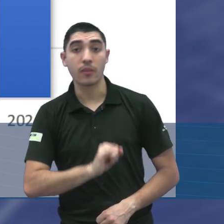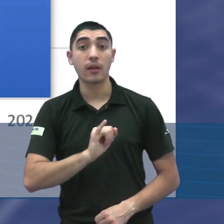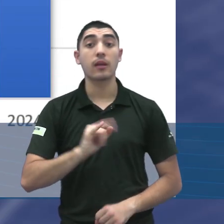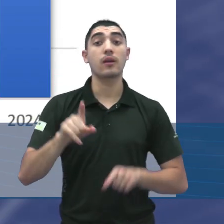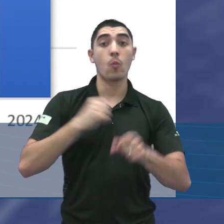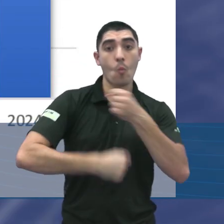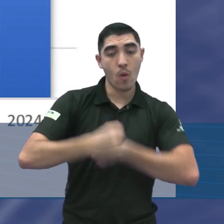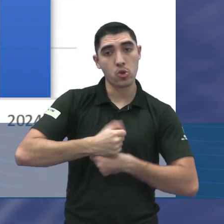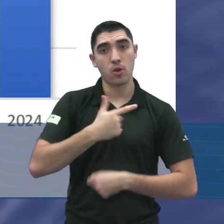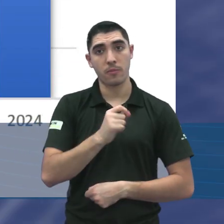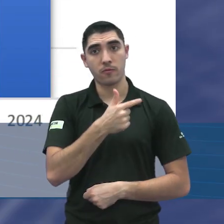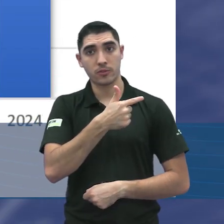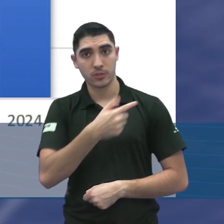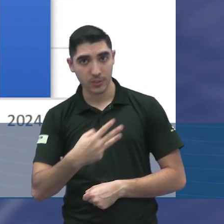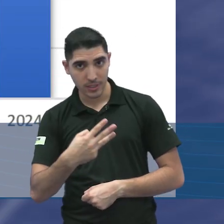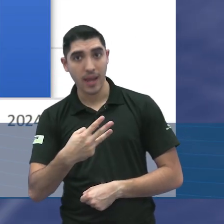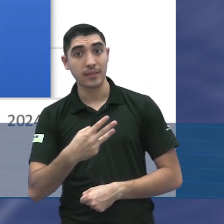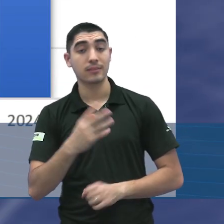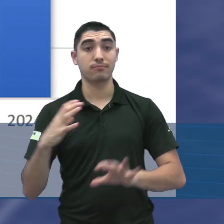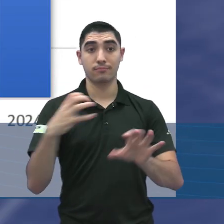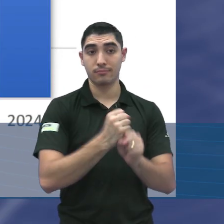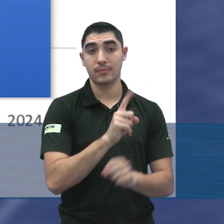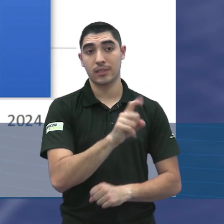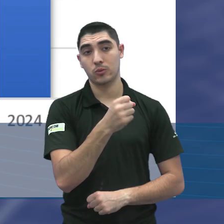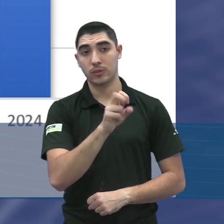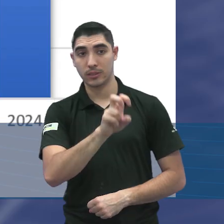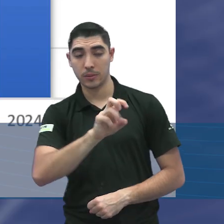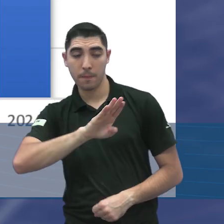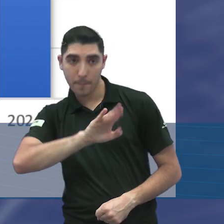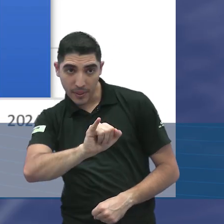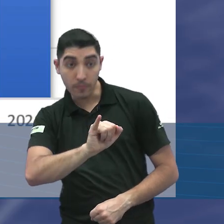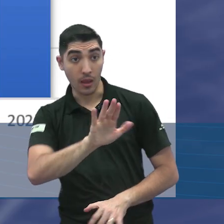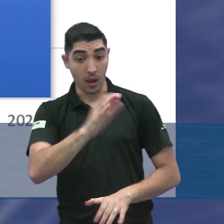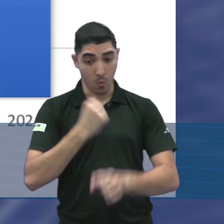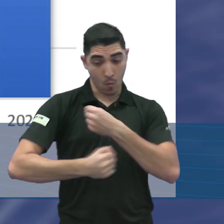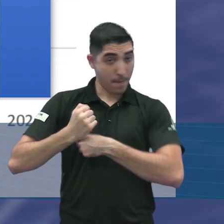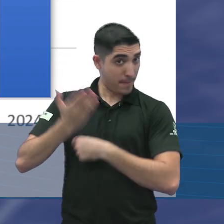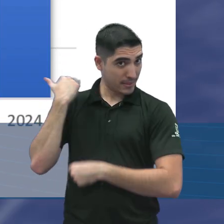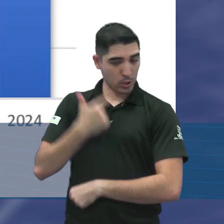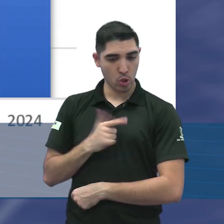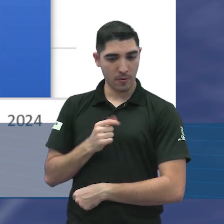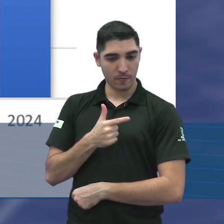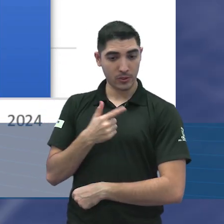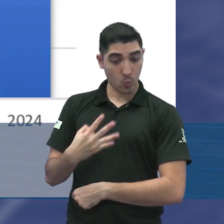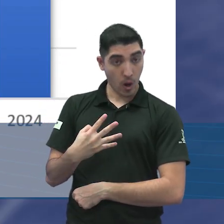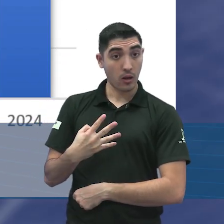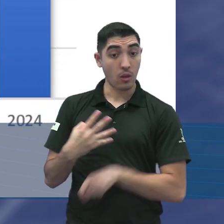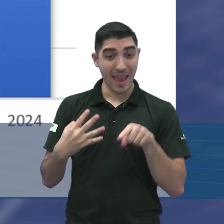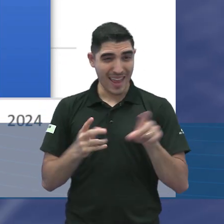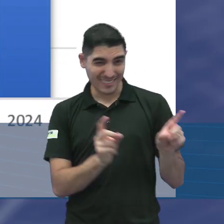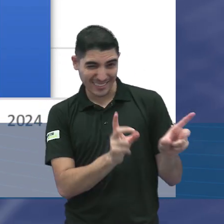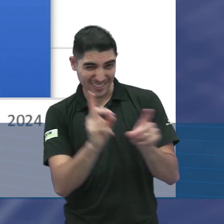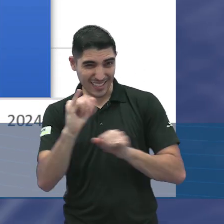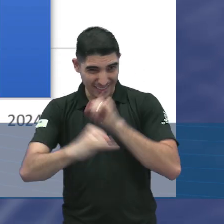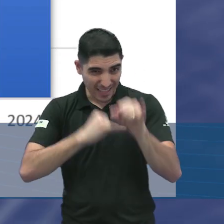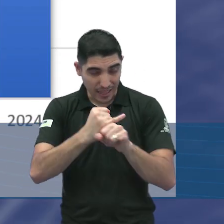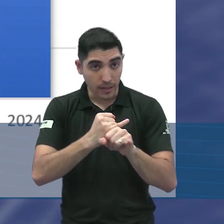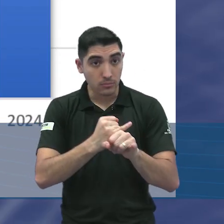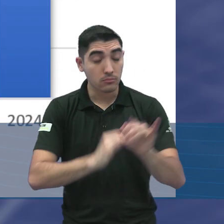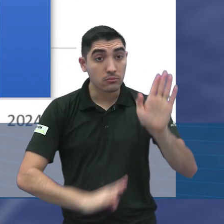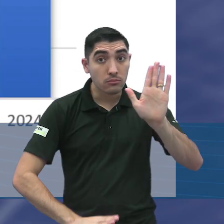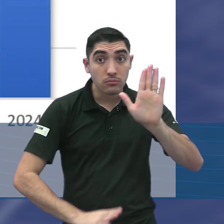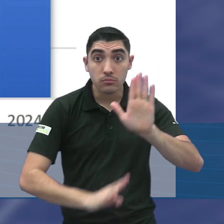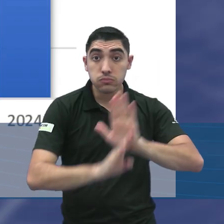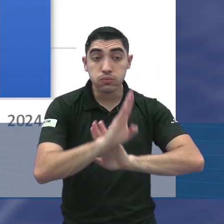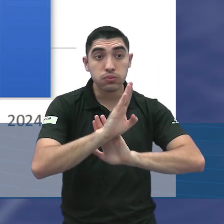e 185 bilhões em 2023. E no ano passado, 2024, o e-commerce